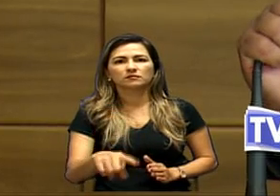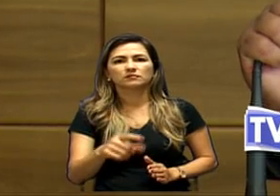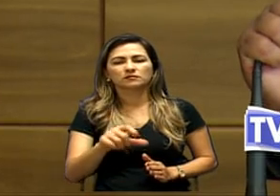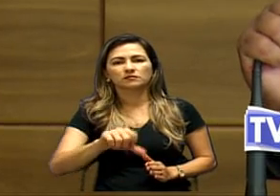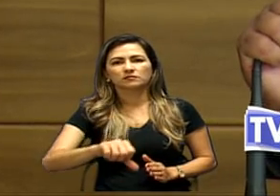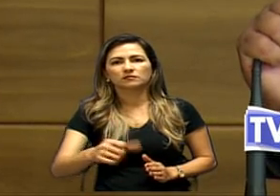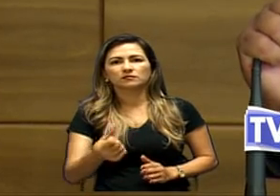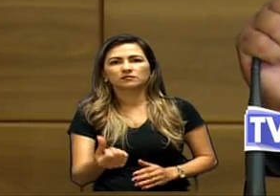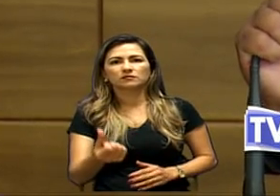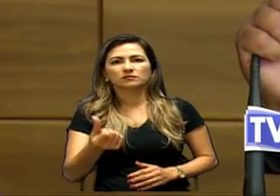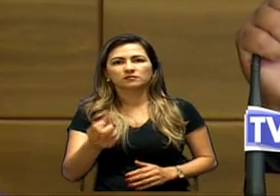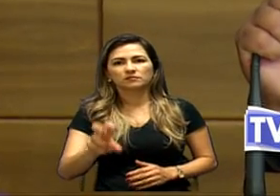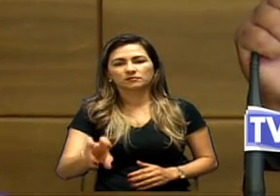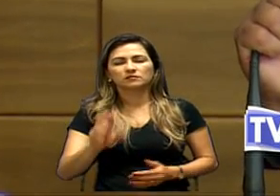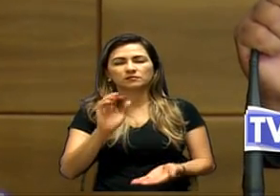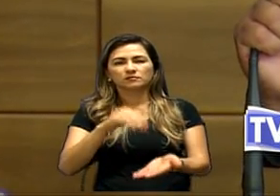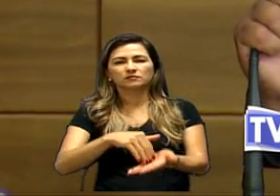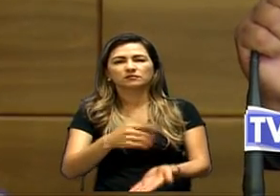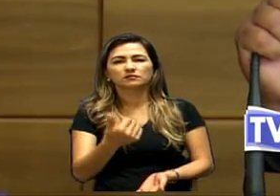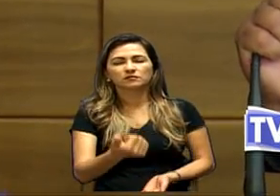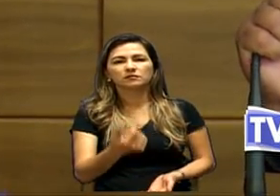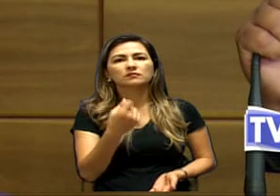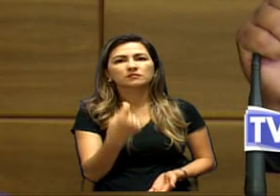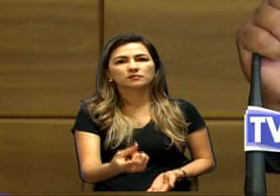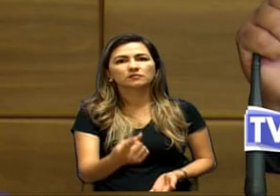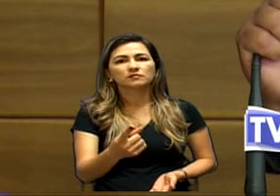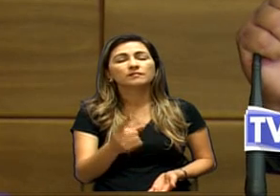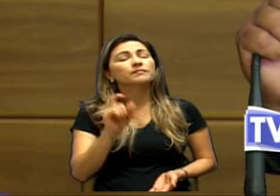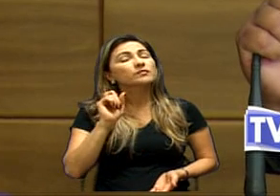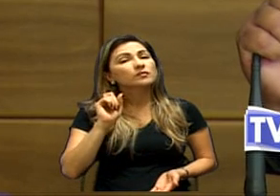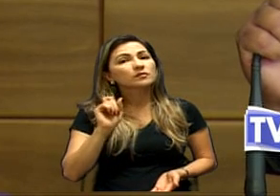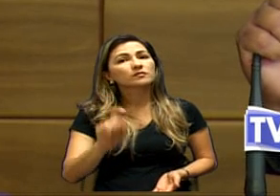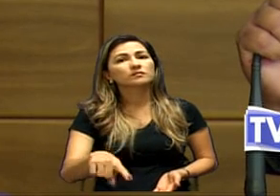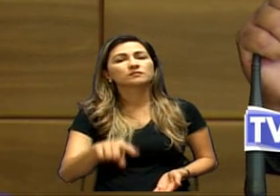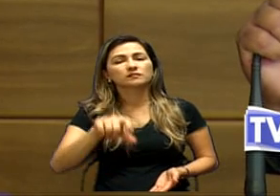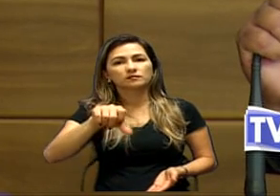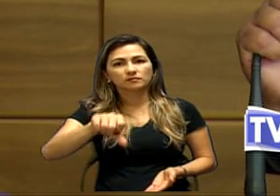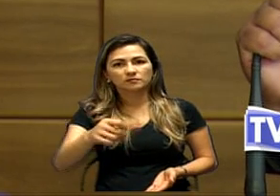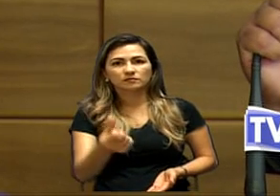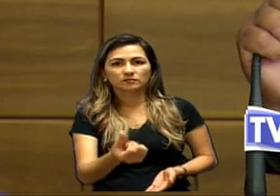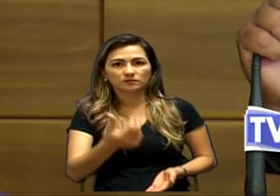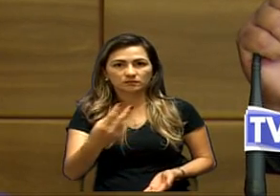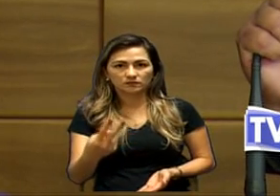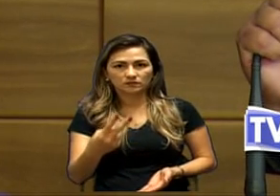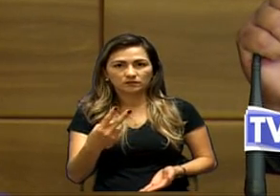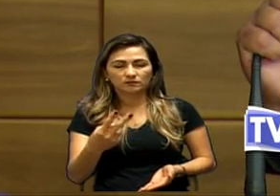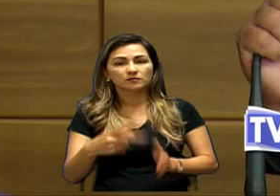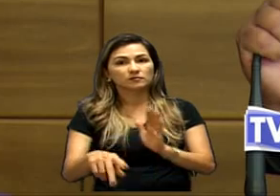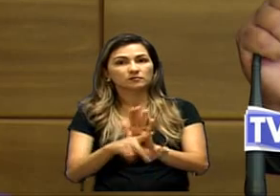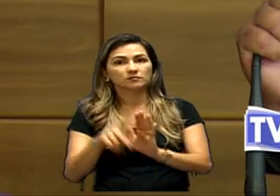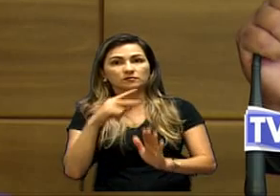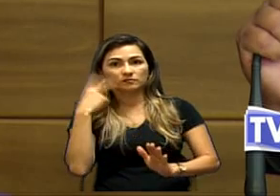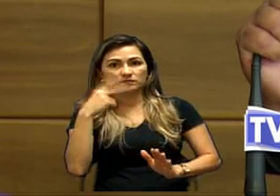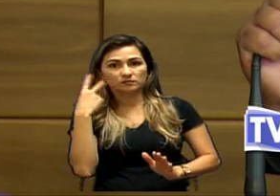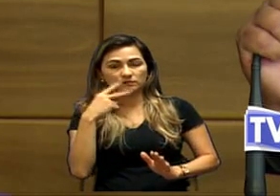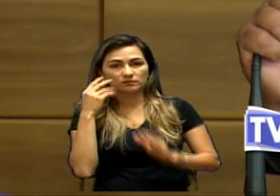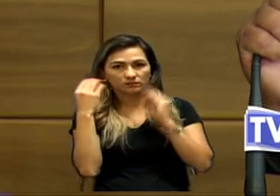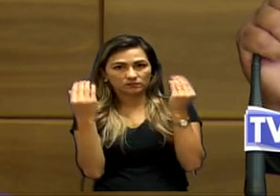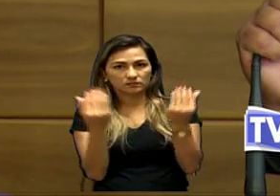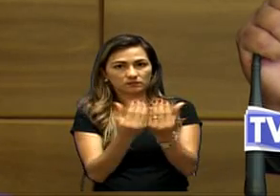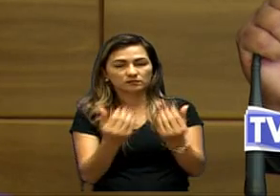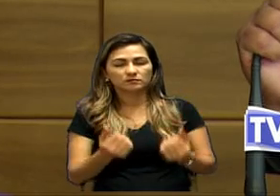número 1992 de 2018, todas as autorias vereadores desta casa. Protocolo número 3147